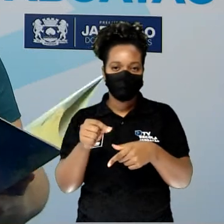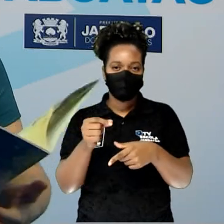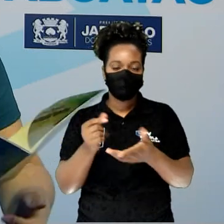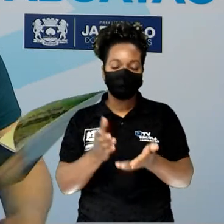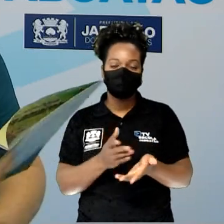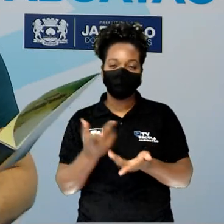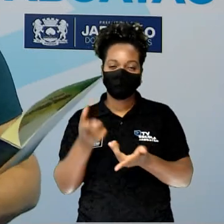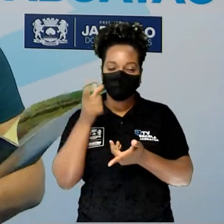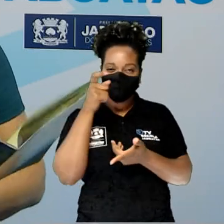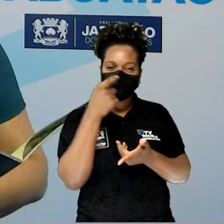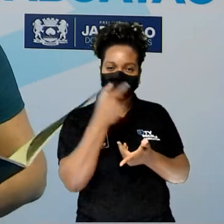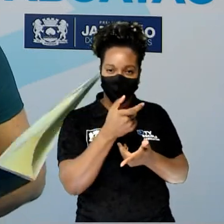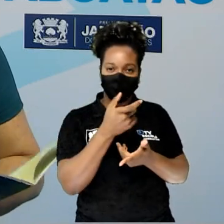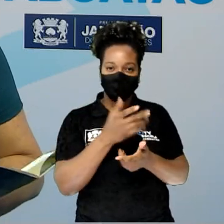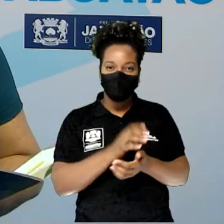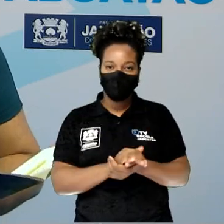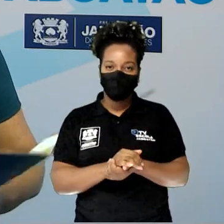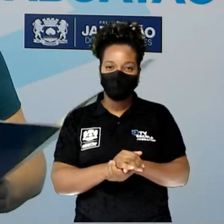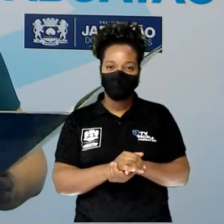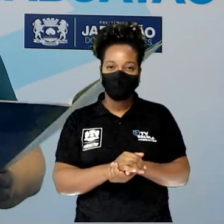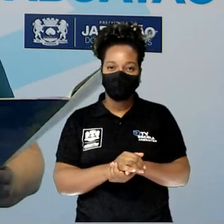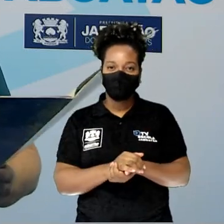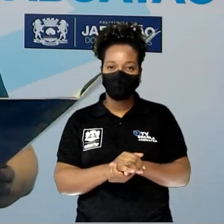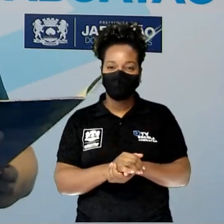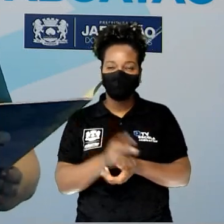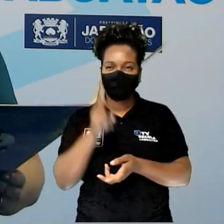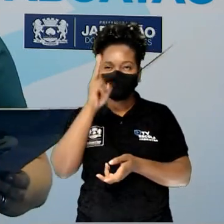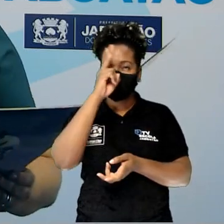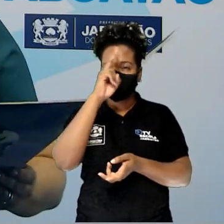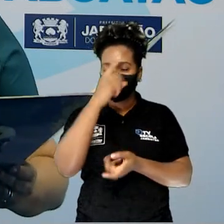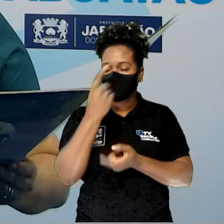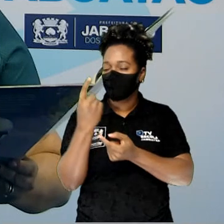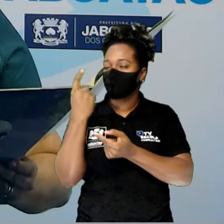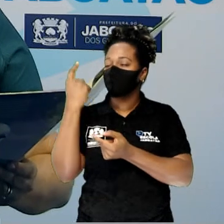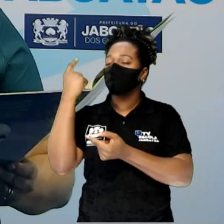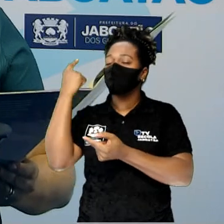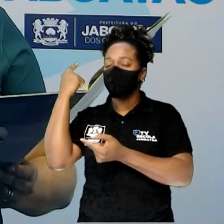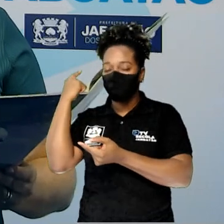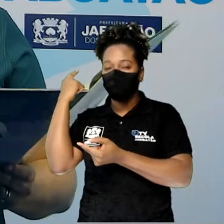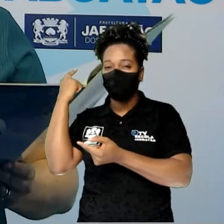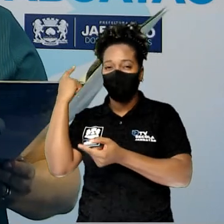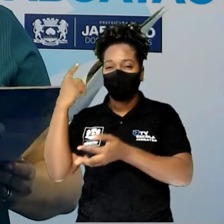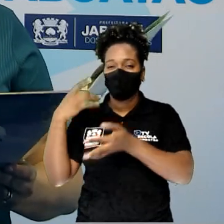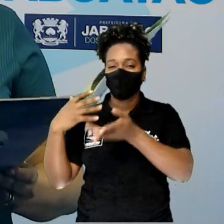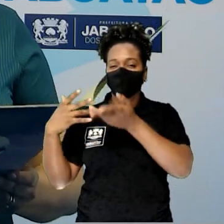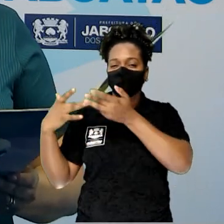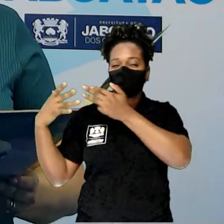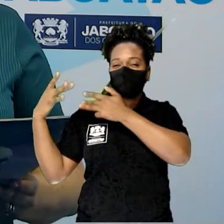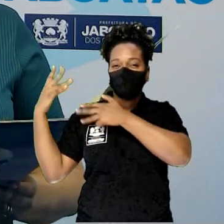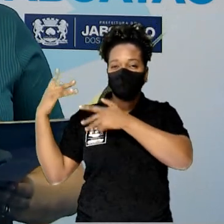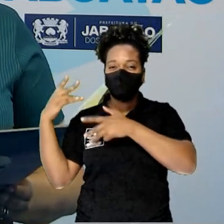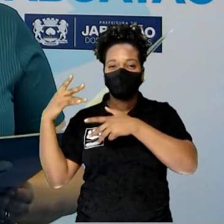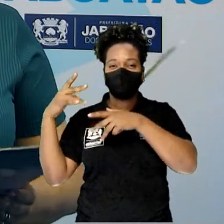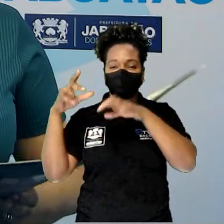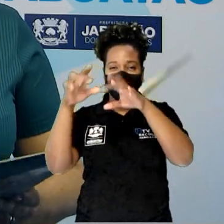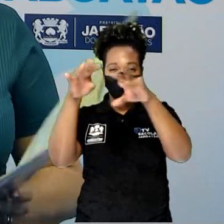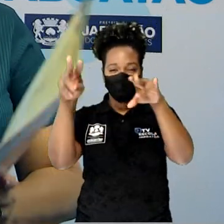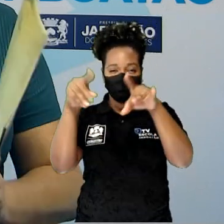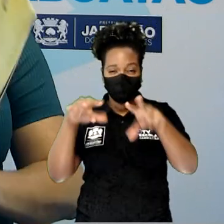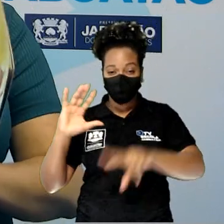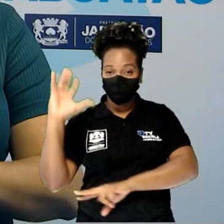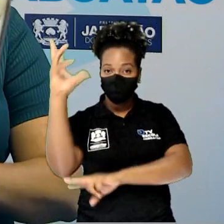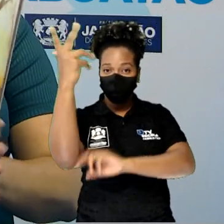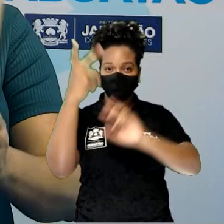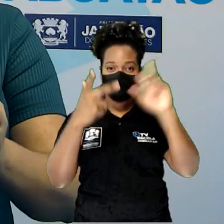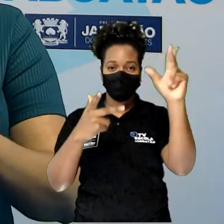interessante. Era um tempo de seca, de cinza se cobria a mata e os animais desesperados estavam quase